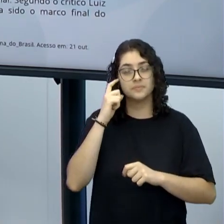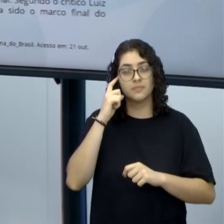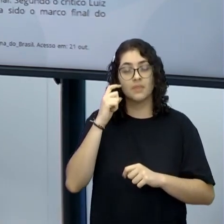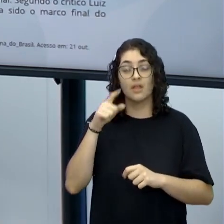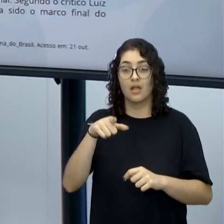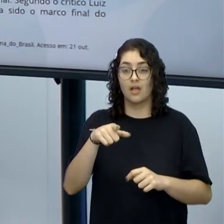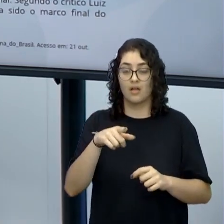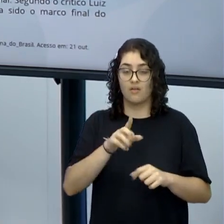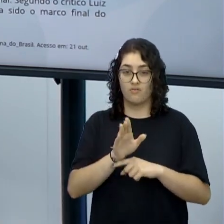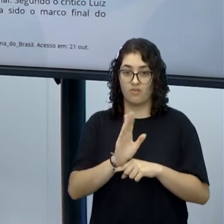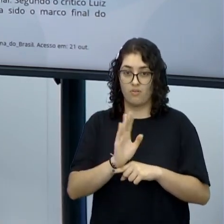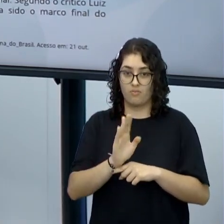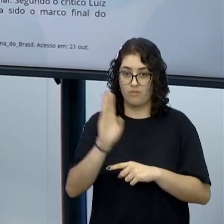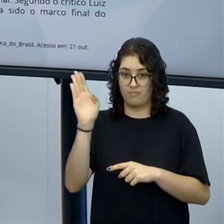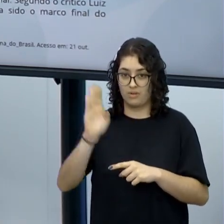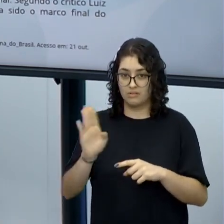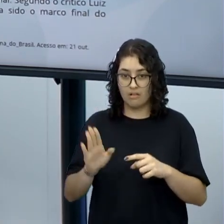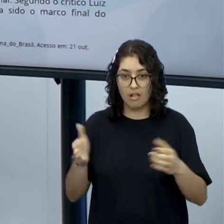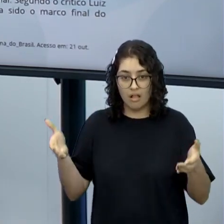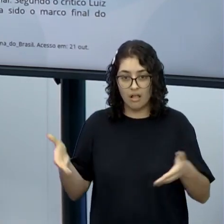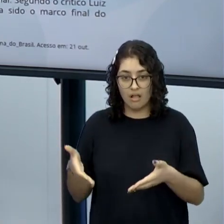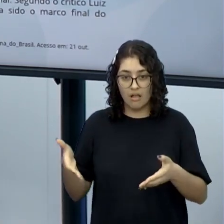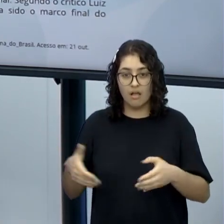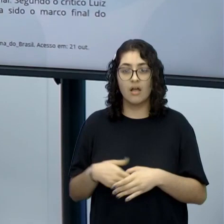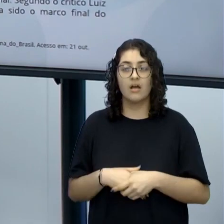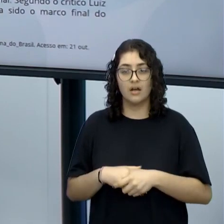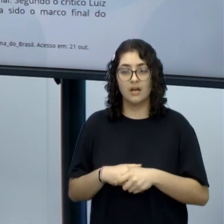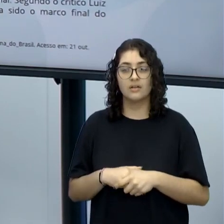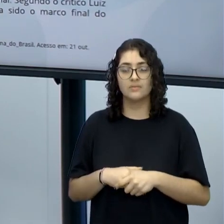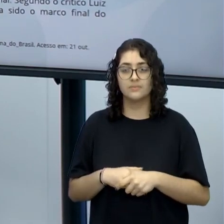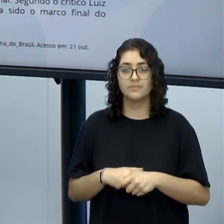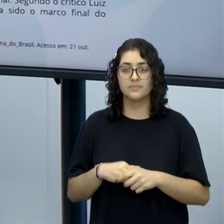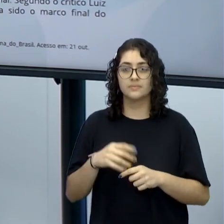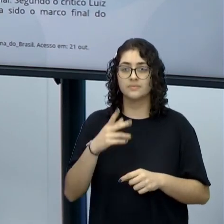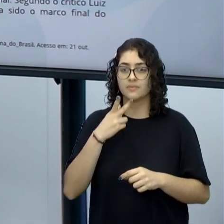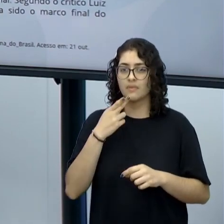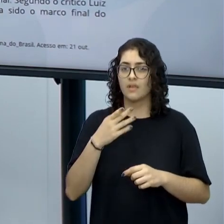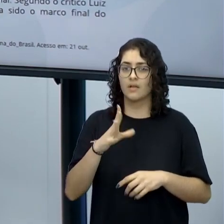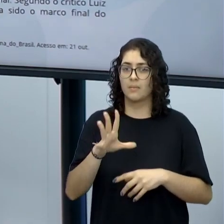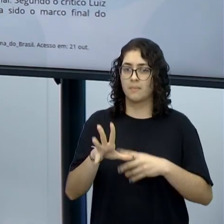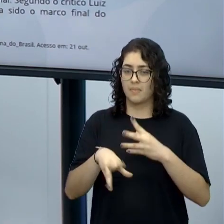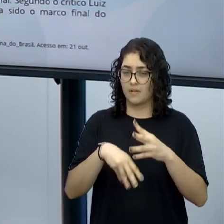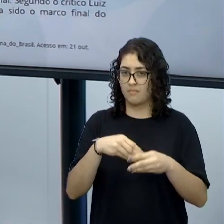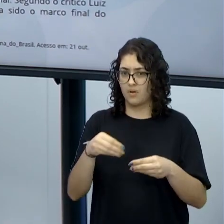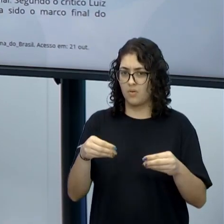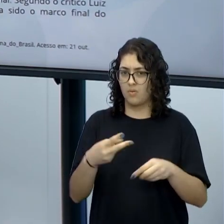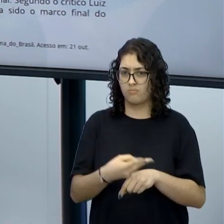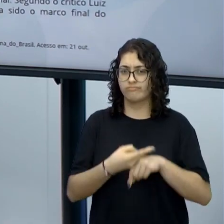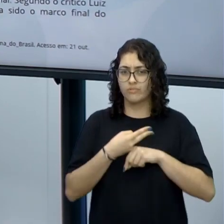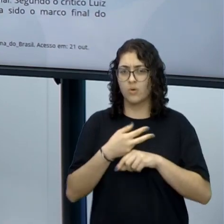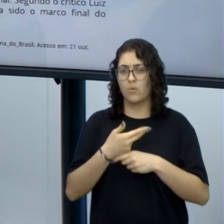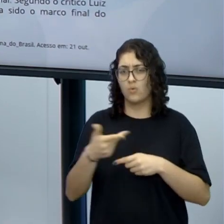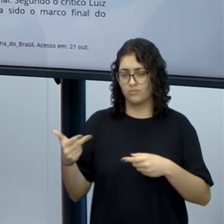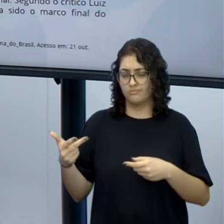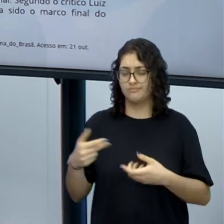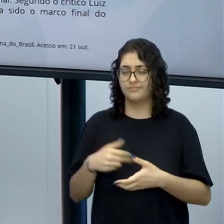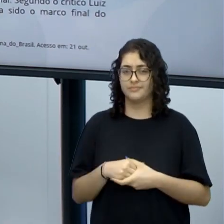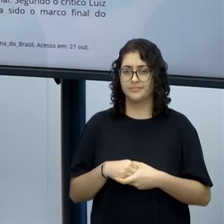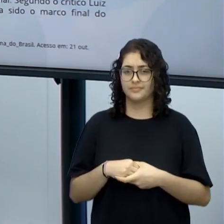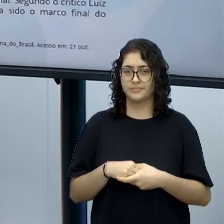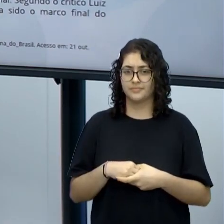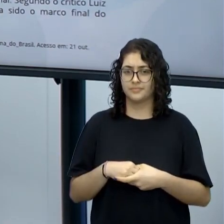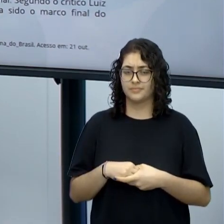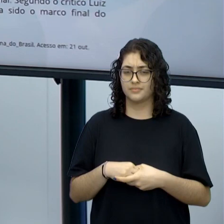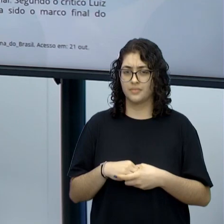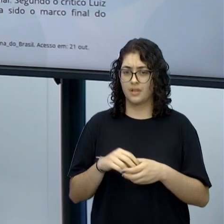filme nacional, brasileiro aqui, legitimamente nacional, sendo indicado a tantos prêmios. Pra você ter uma ideia, eu acho que já falei sobre isso, falo de novo.